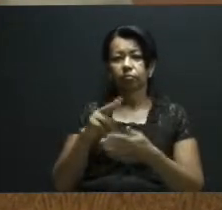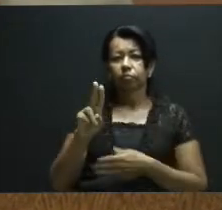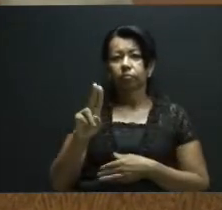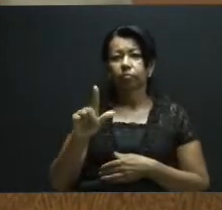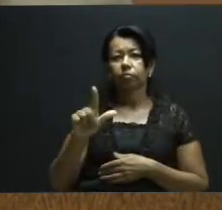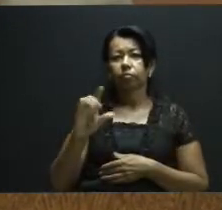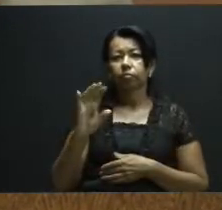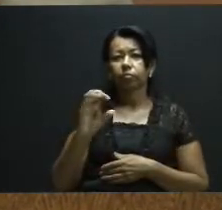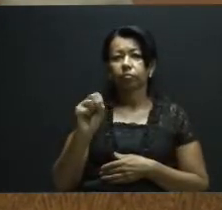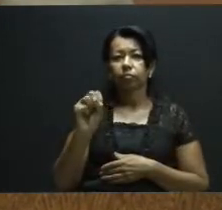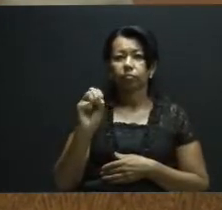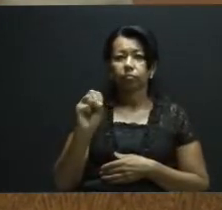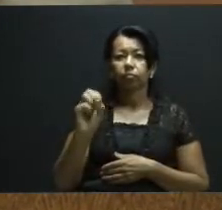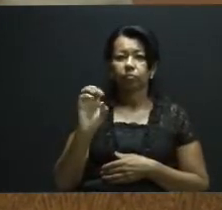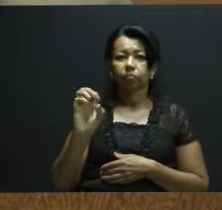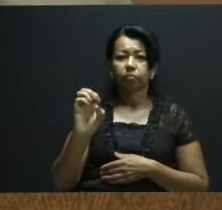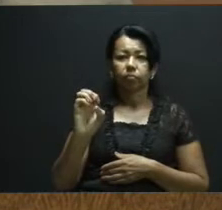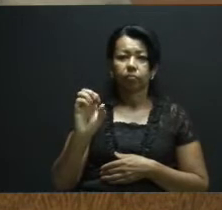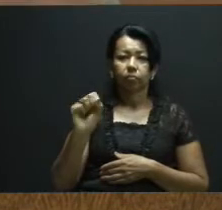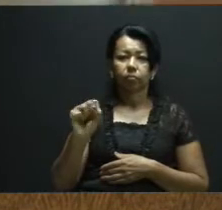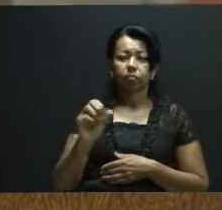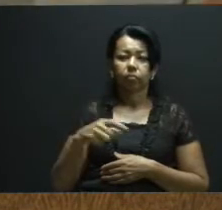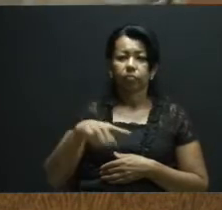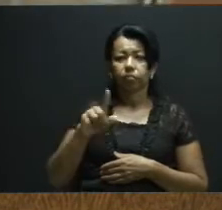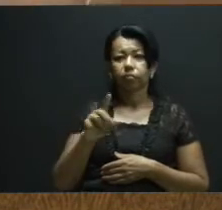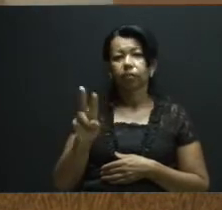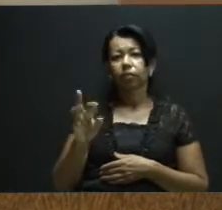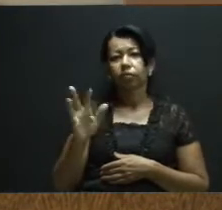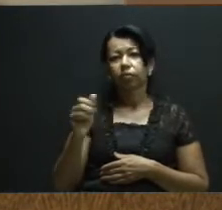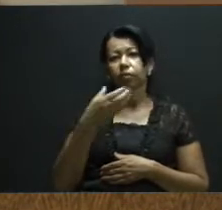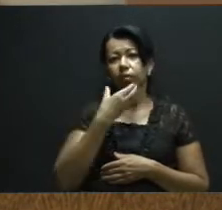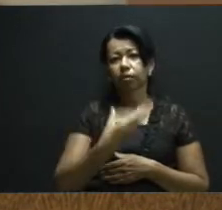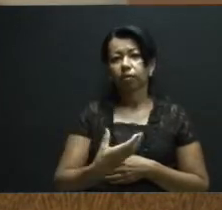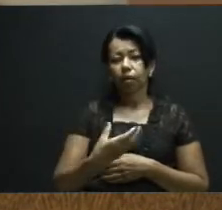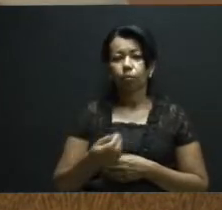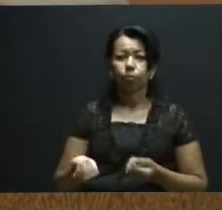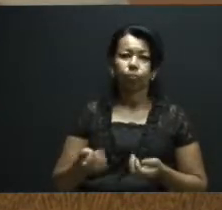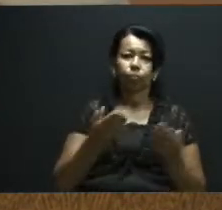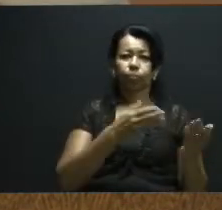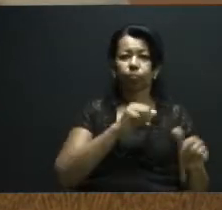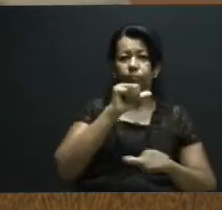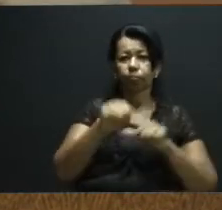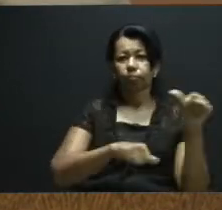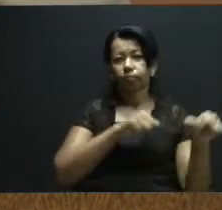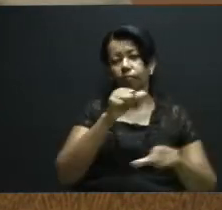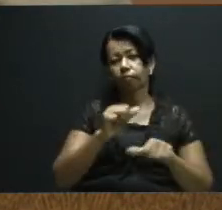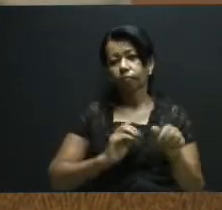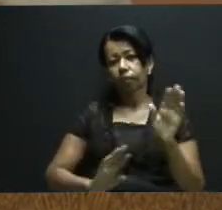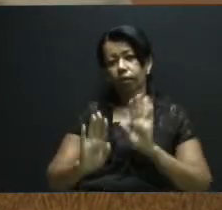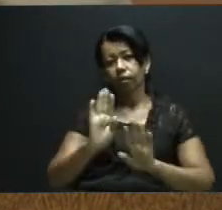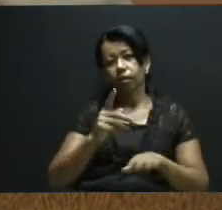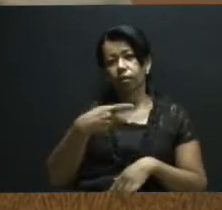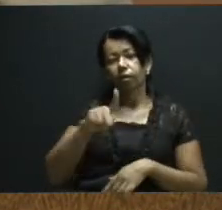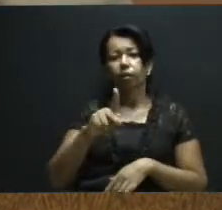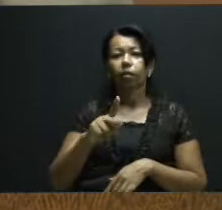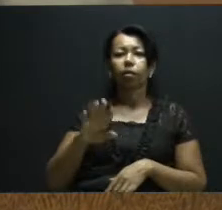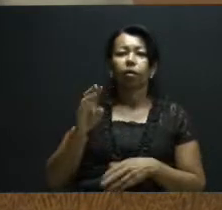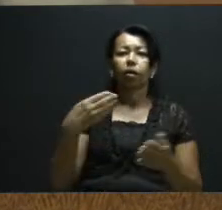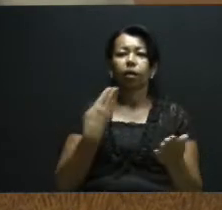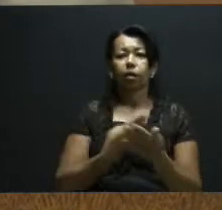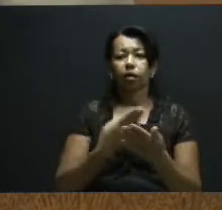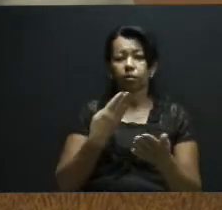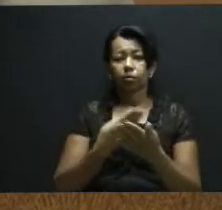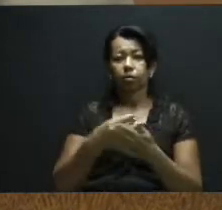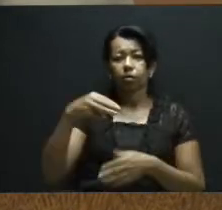na vila natal a mim reforma e manutenção na unidade municipal de ensino